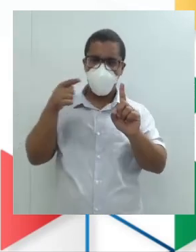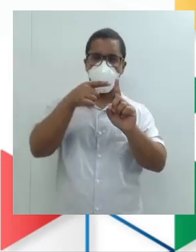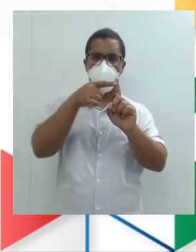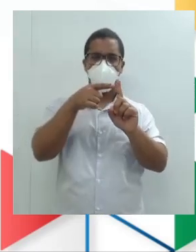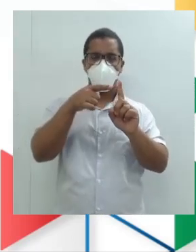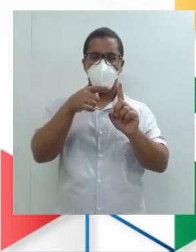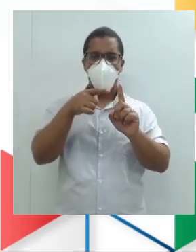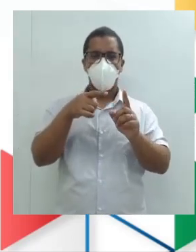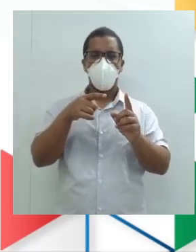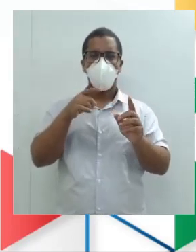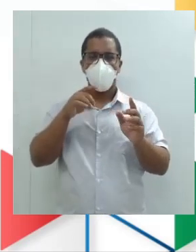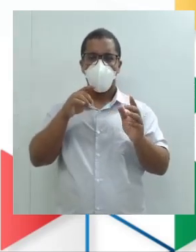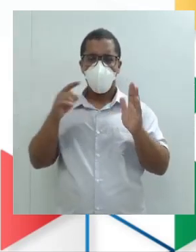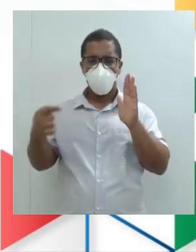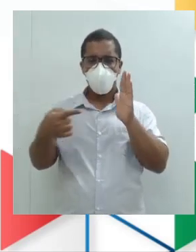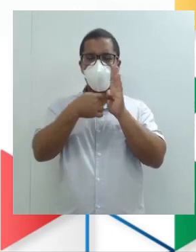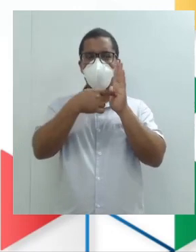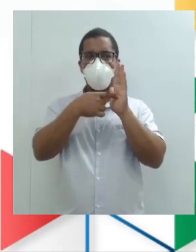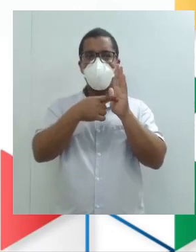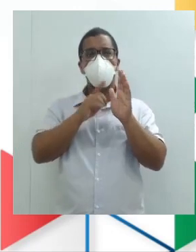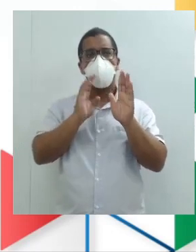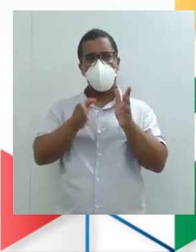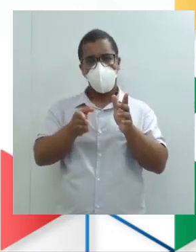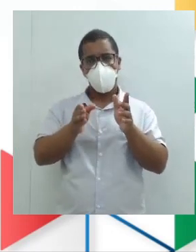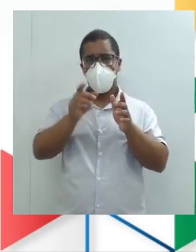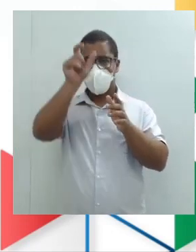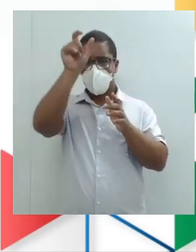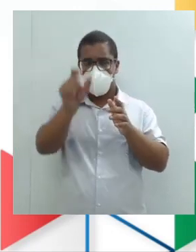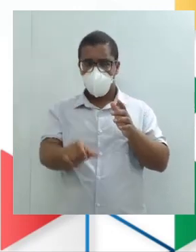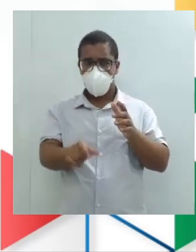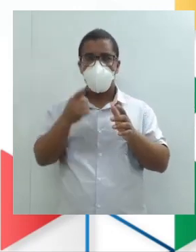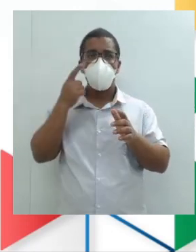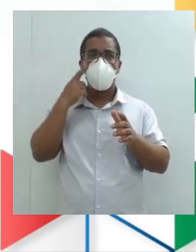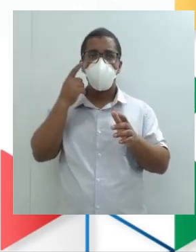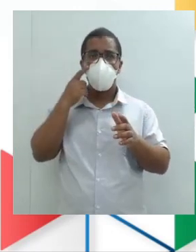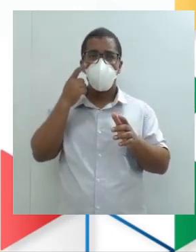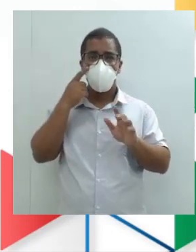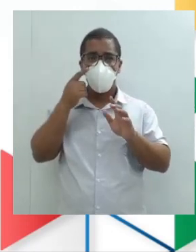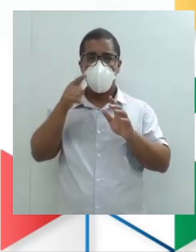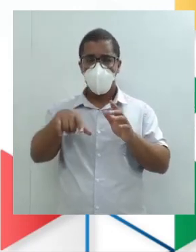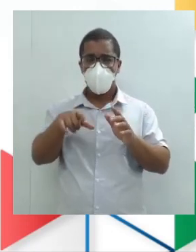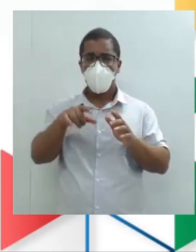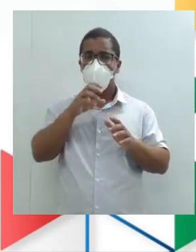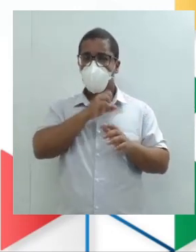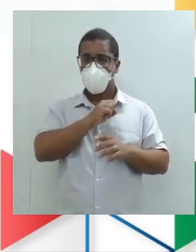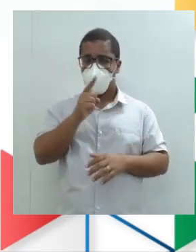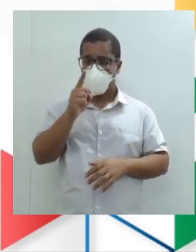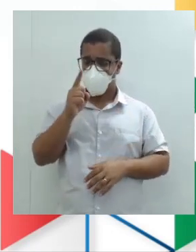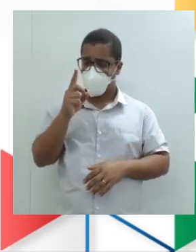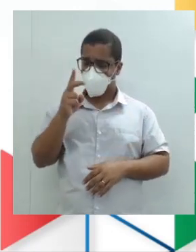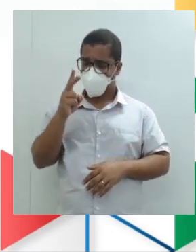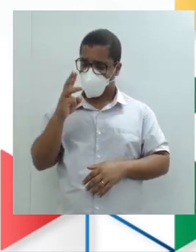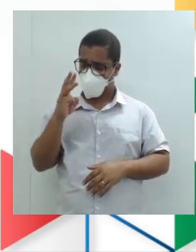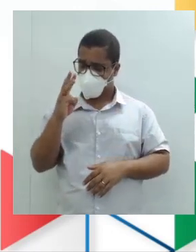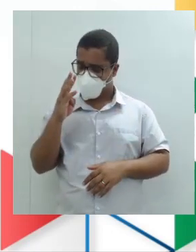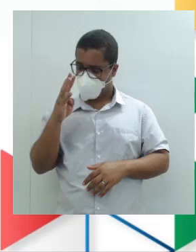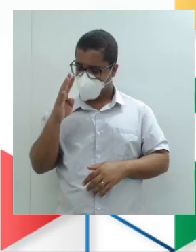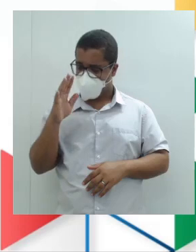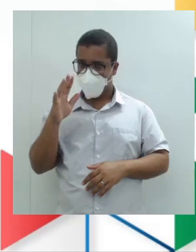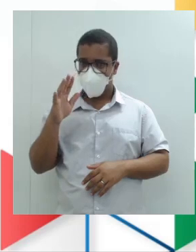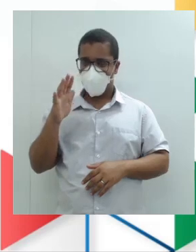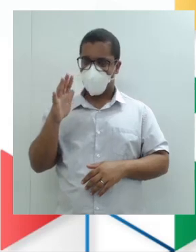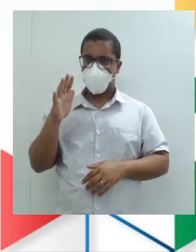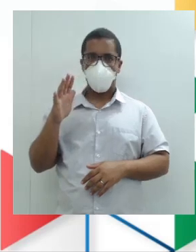precisão. E já que acharam também da vertical, ou quem não achou, ó, procura só mais 5 segundinhos. 5,